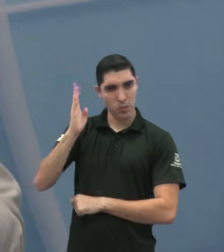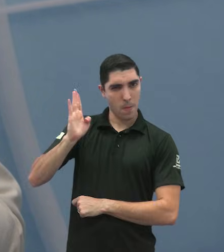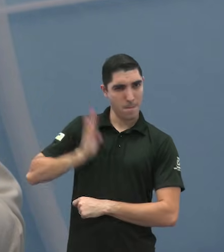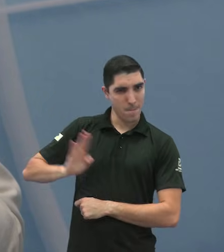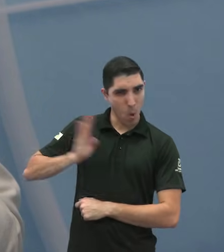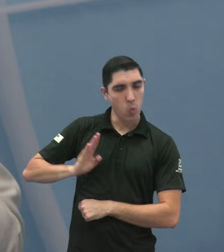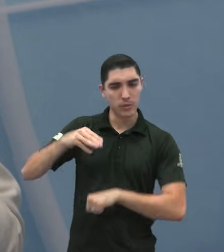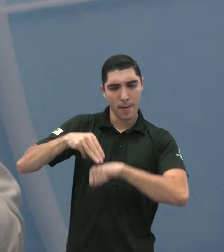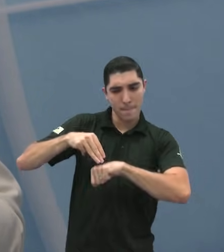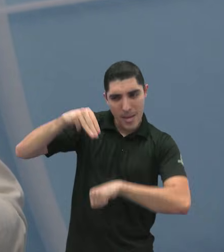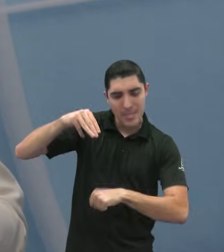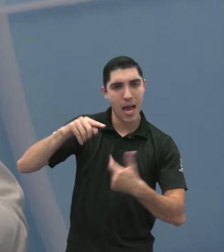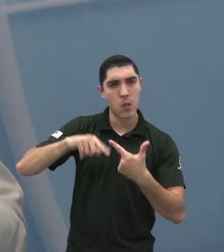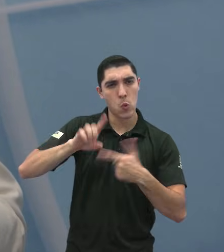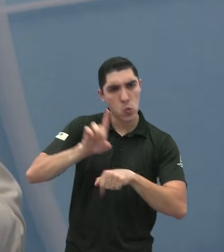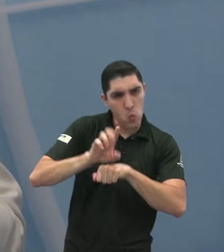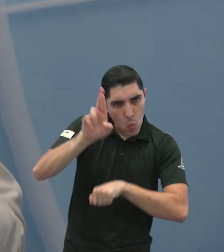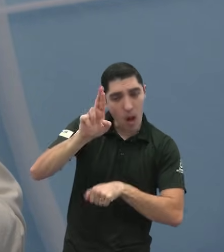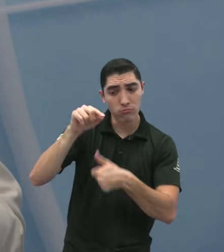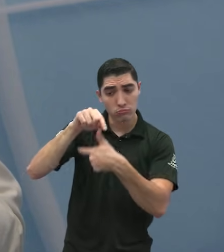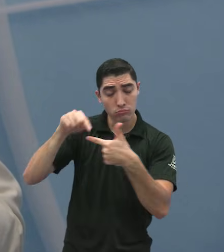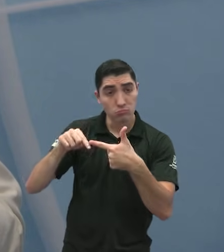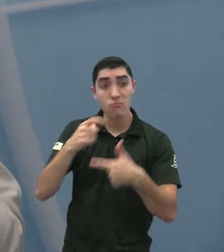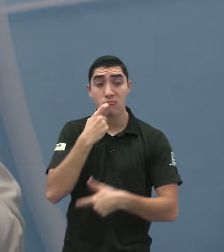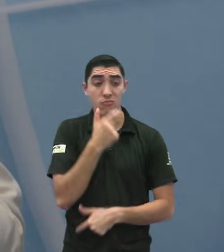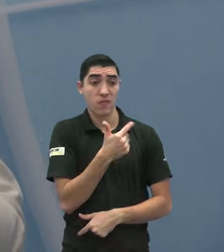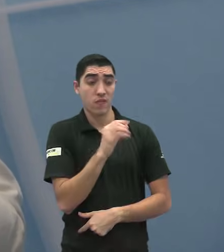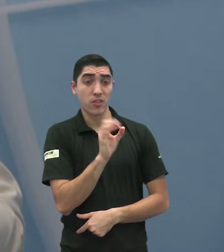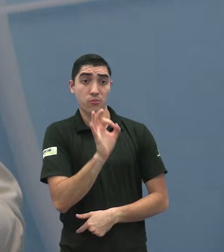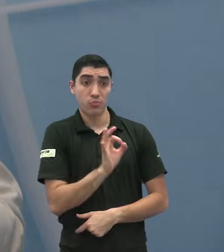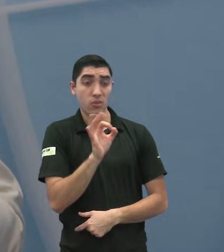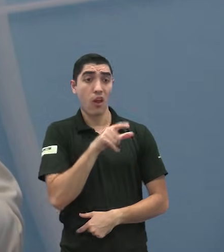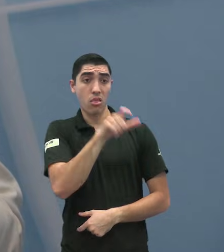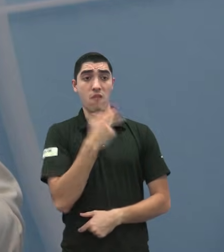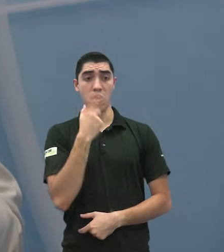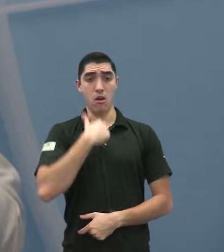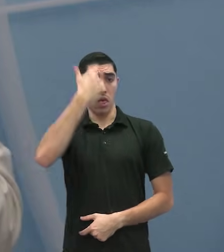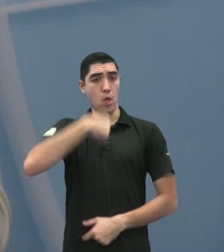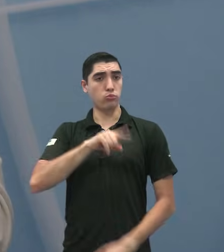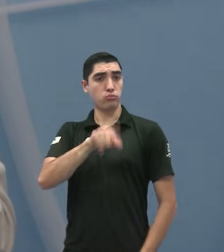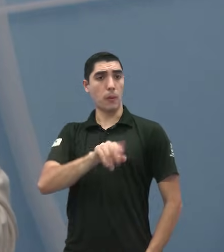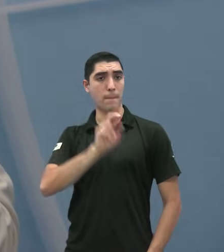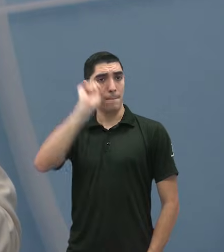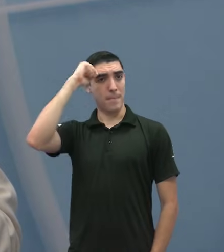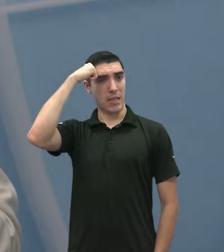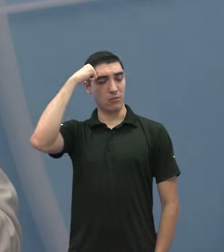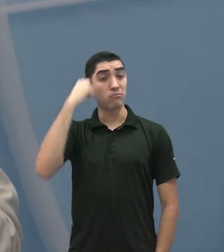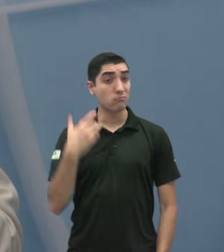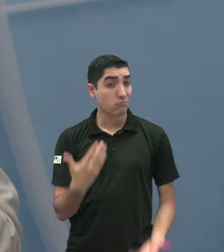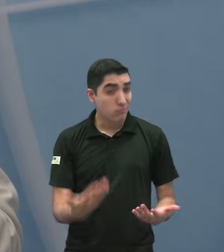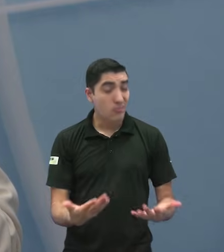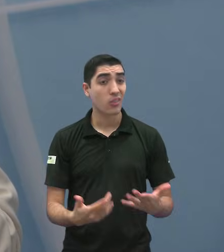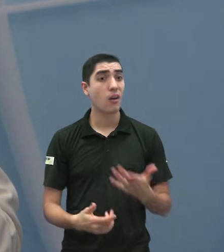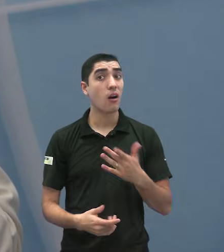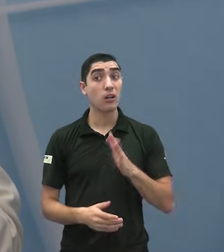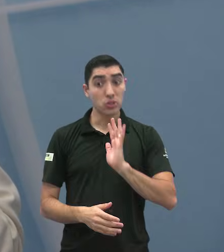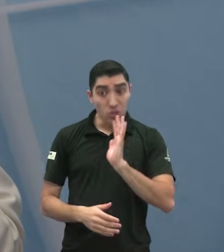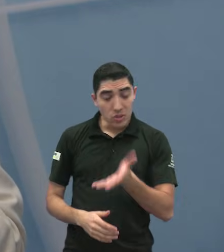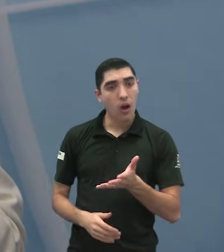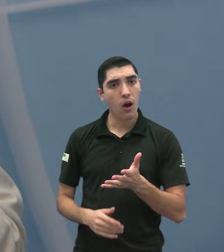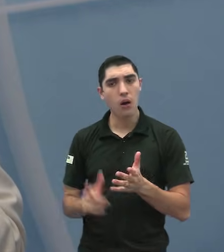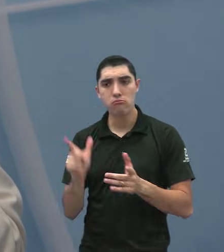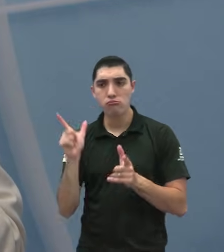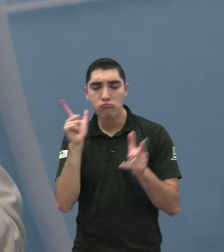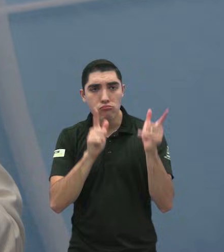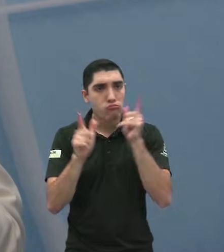de mestrado e doutorado do país se autodeclaram negros. Ou seja, mesmo com os